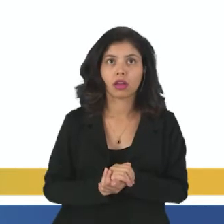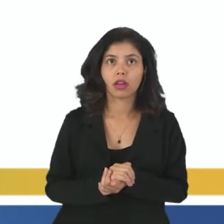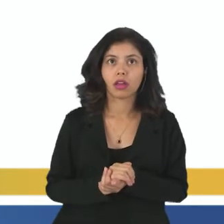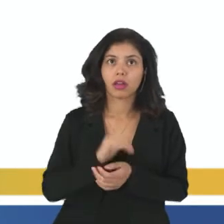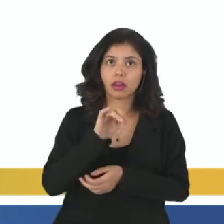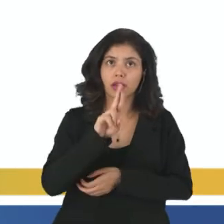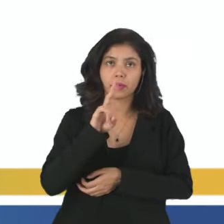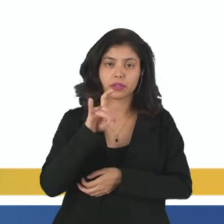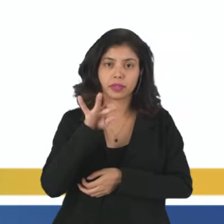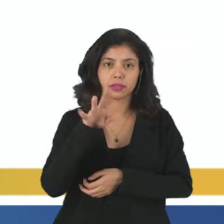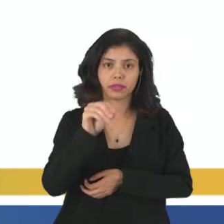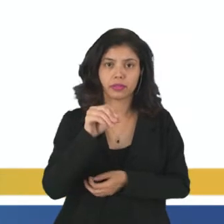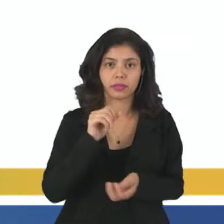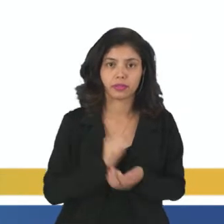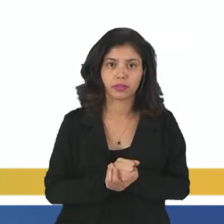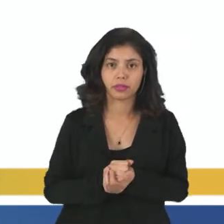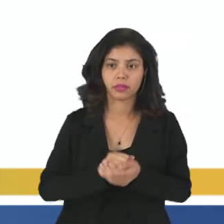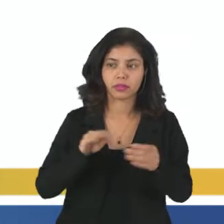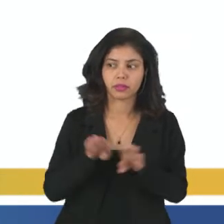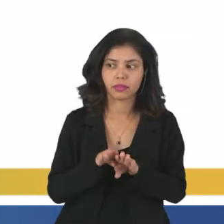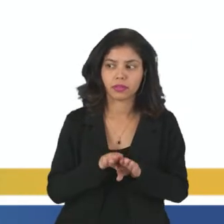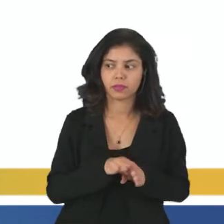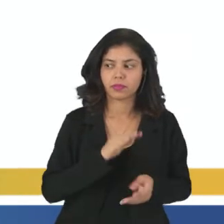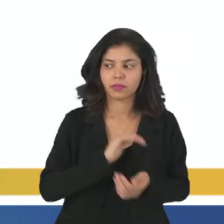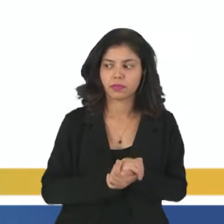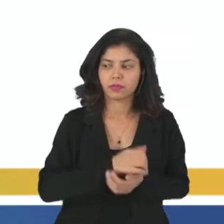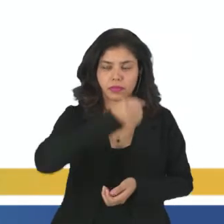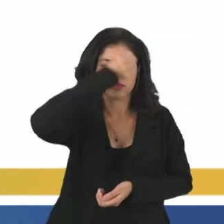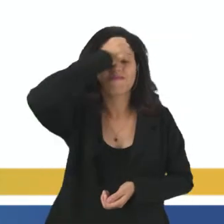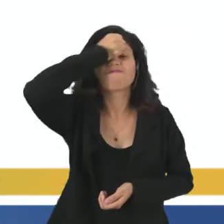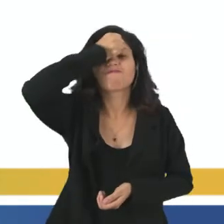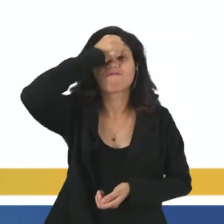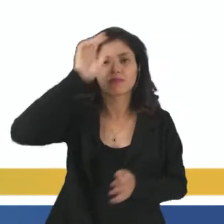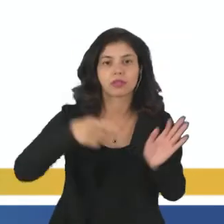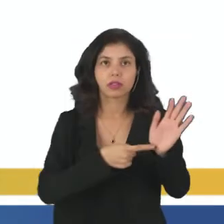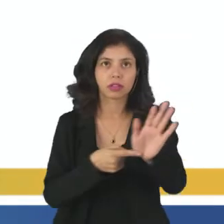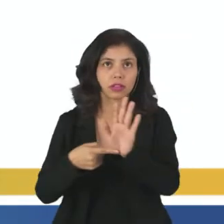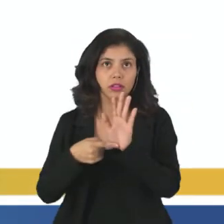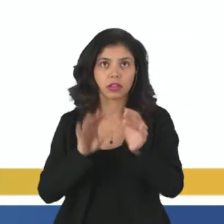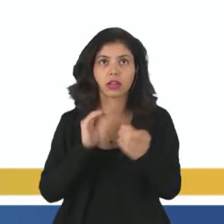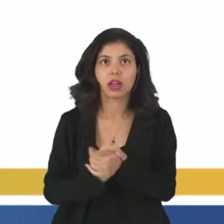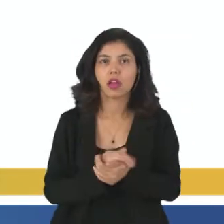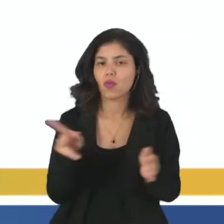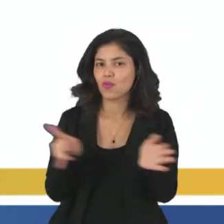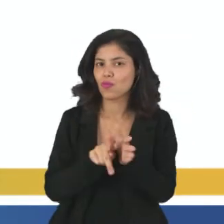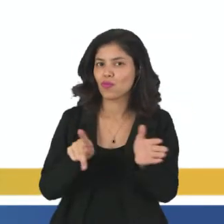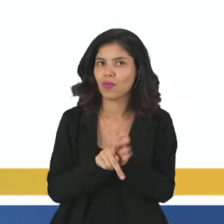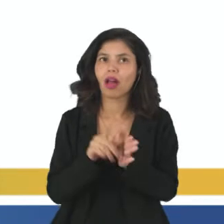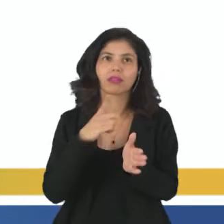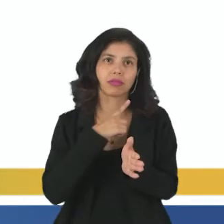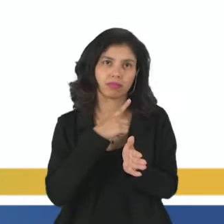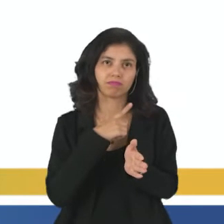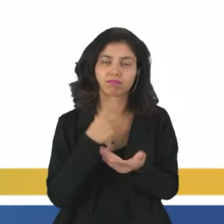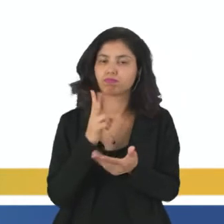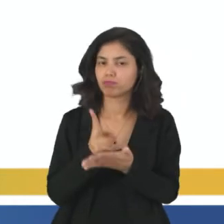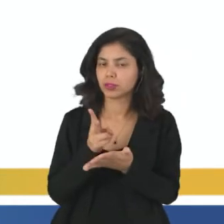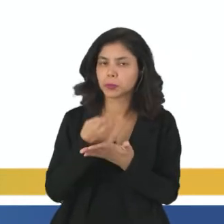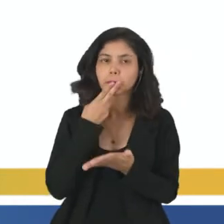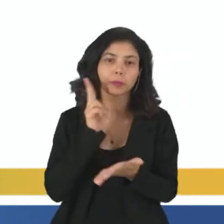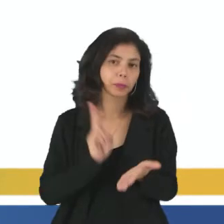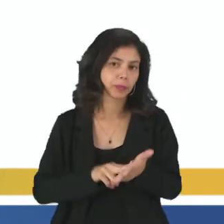pesar por ter pecado, tem total perdão dos pecados e, consequentemente, de suas dívidas, mesmo sem a carta de